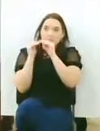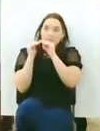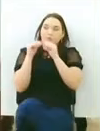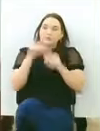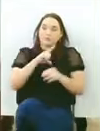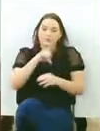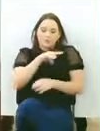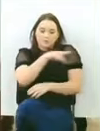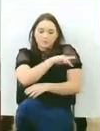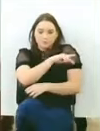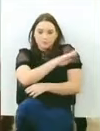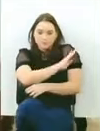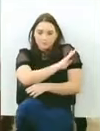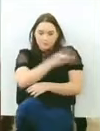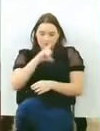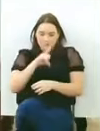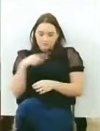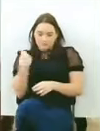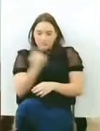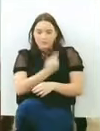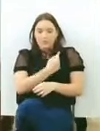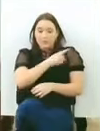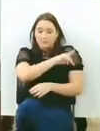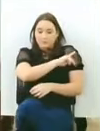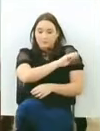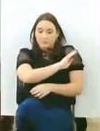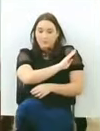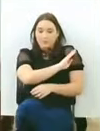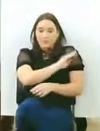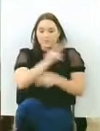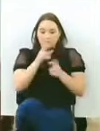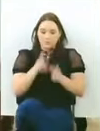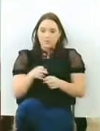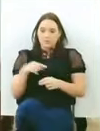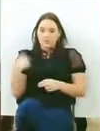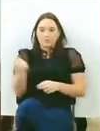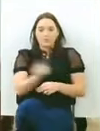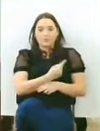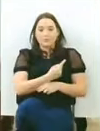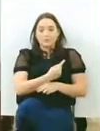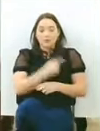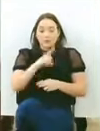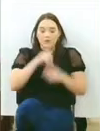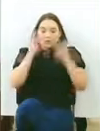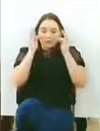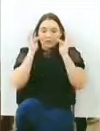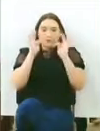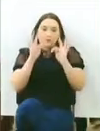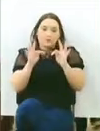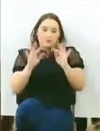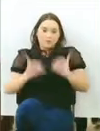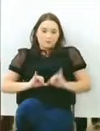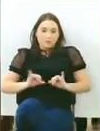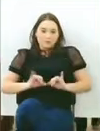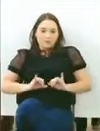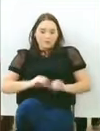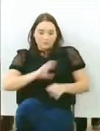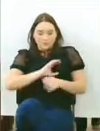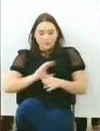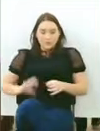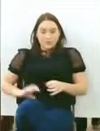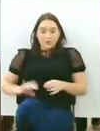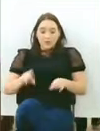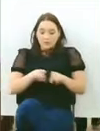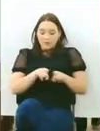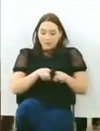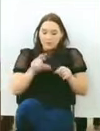Rogo, pois, aos presbíteros que há entre vós, eu, presbítero como eles, e testemunha dos